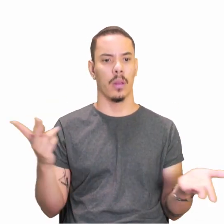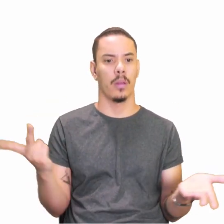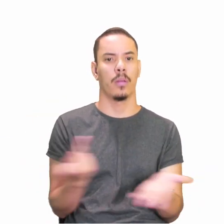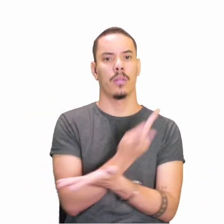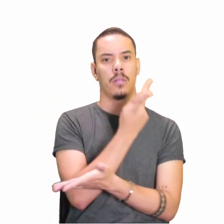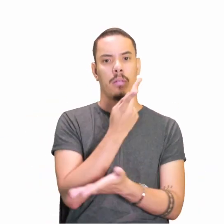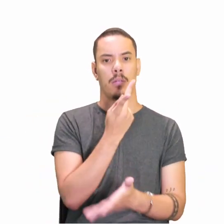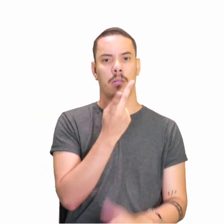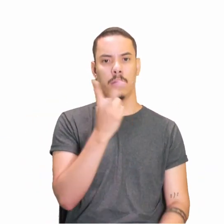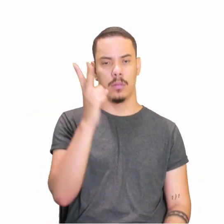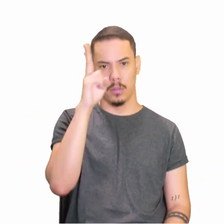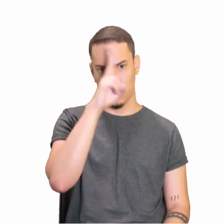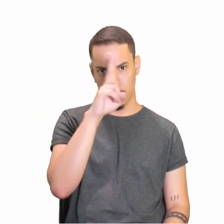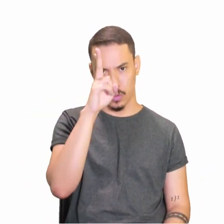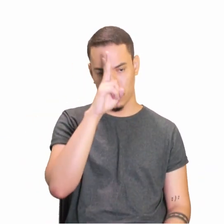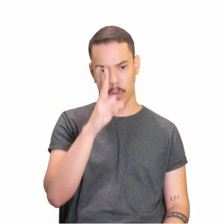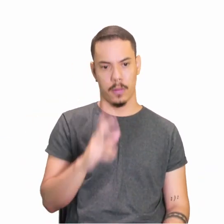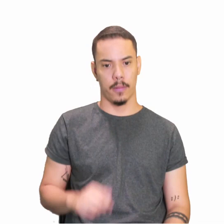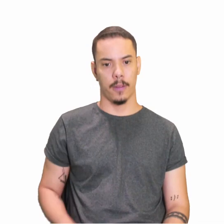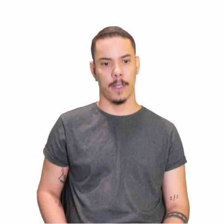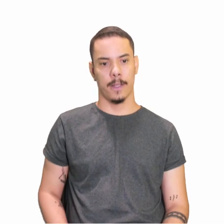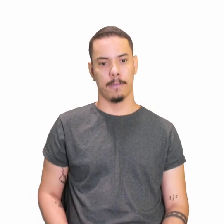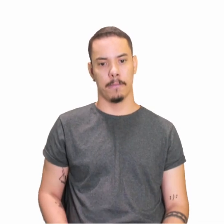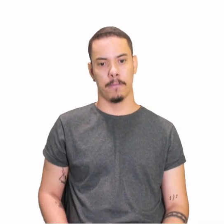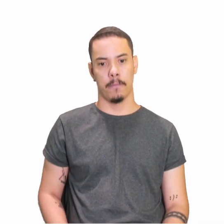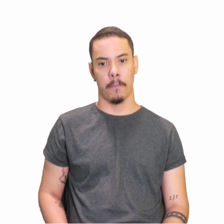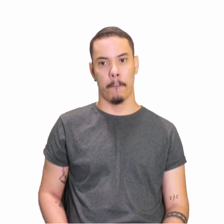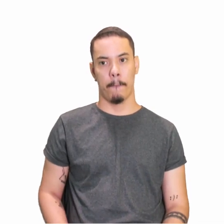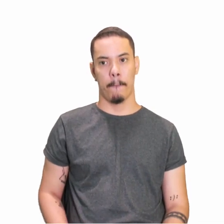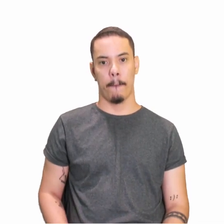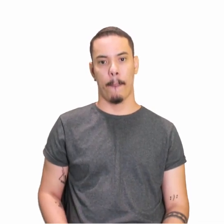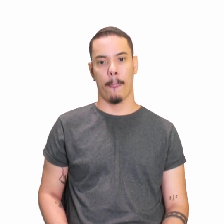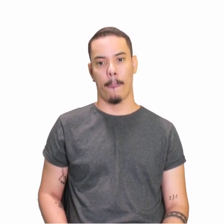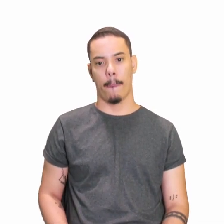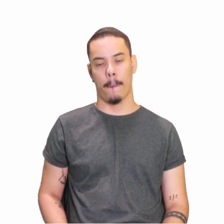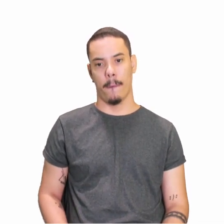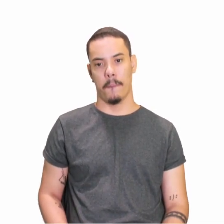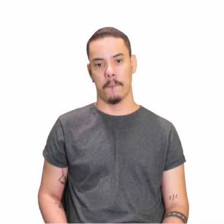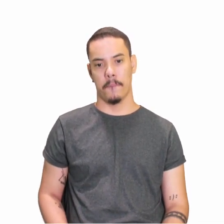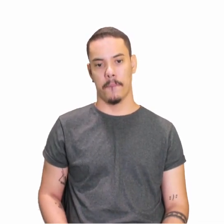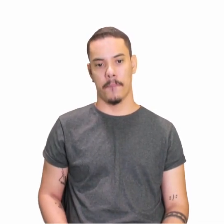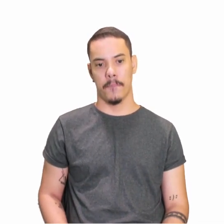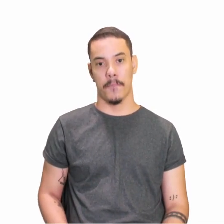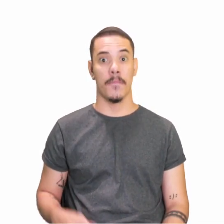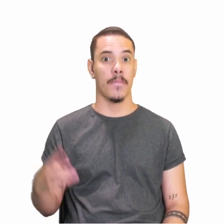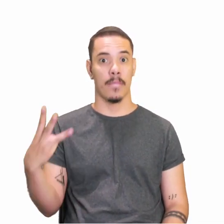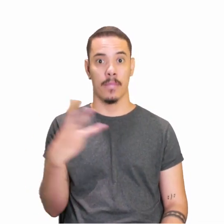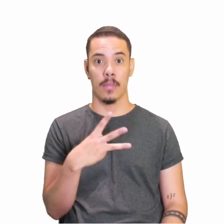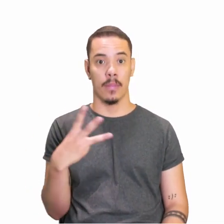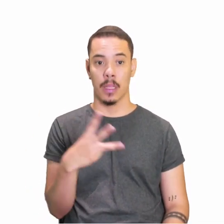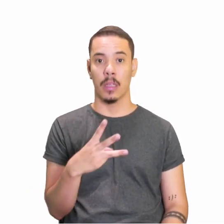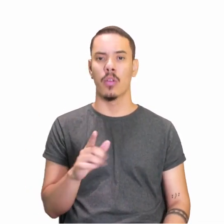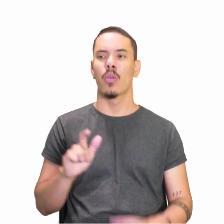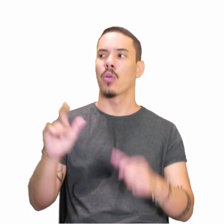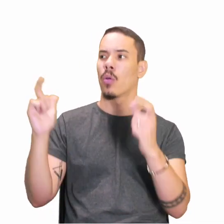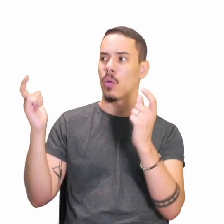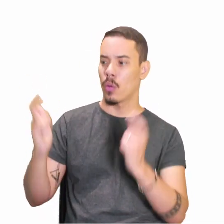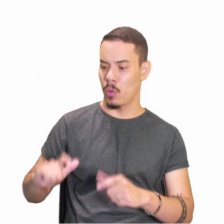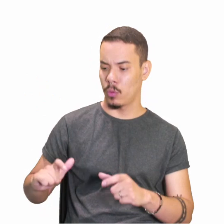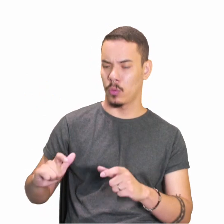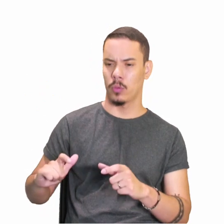aconteceu essa história? Aí você vai estar trabalhando com o tempo. E a terceira indagação.